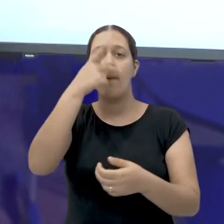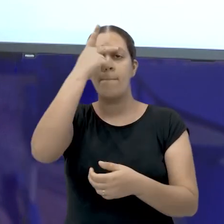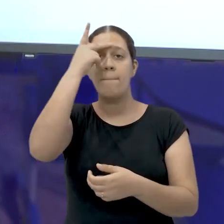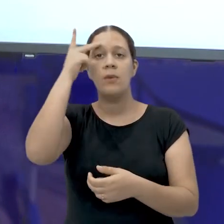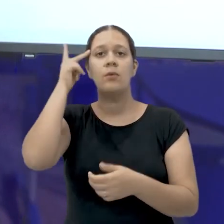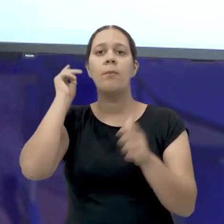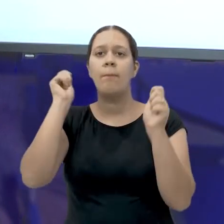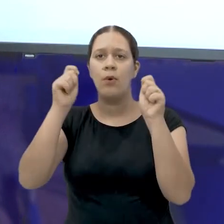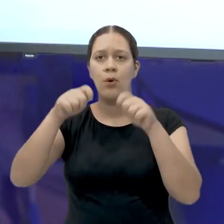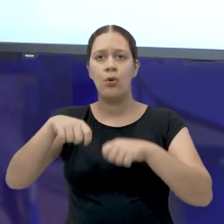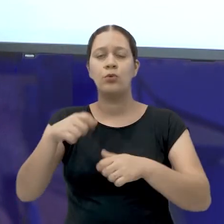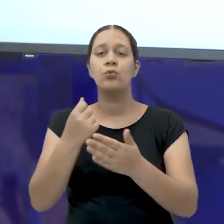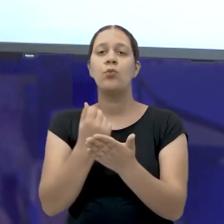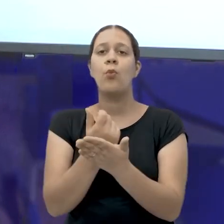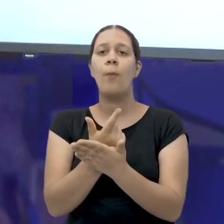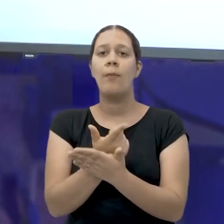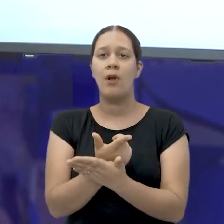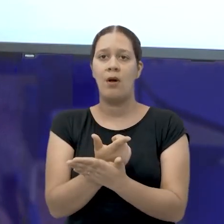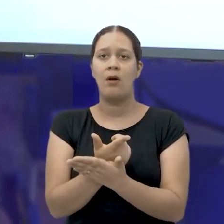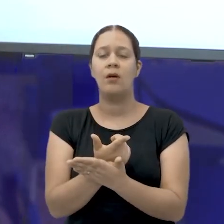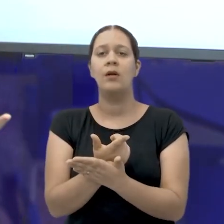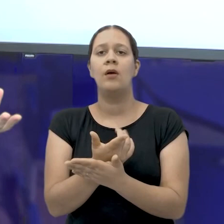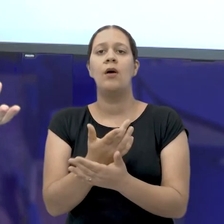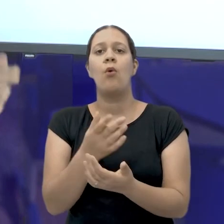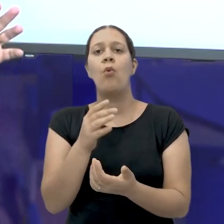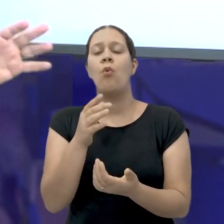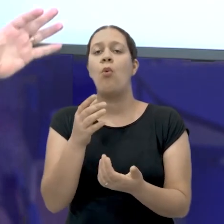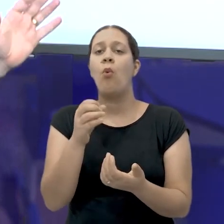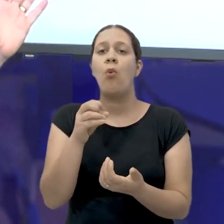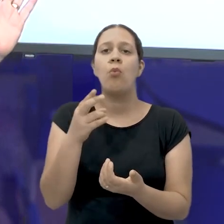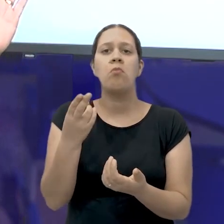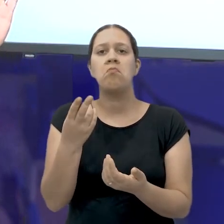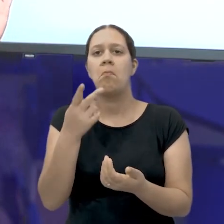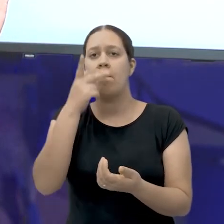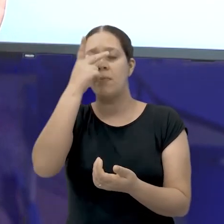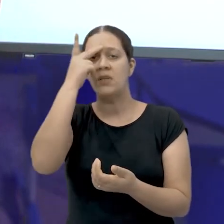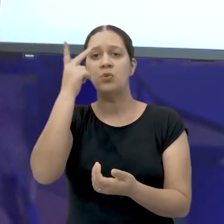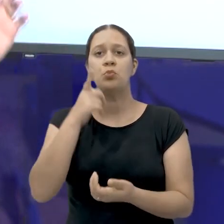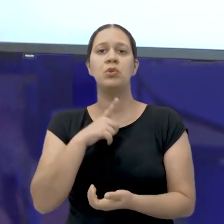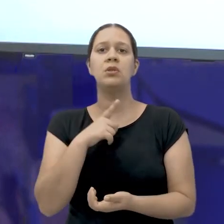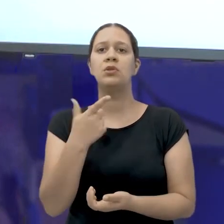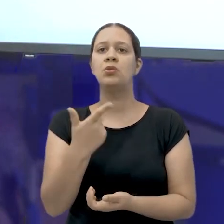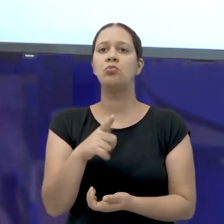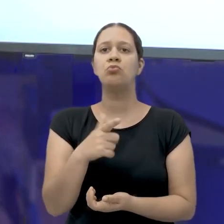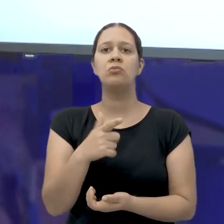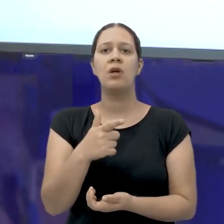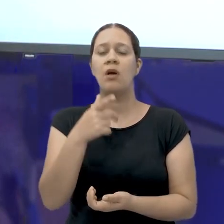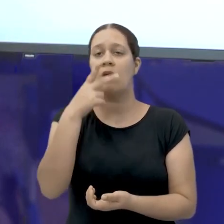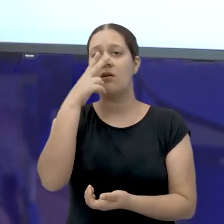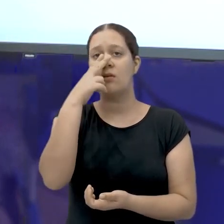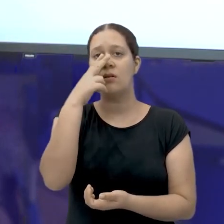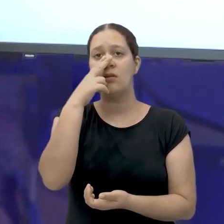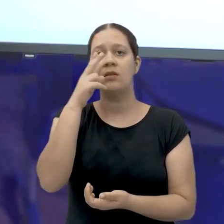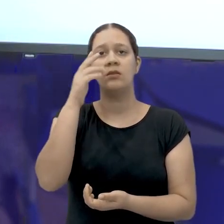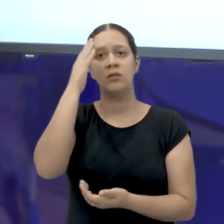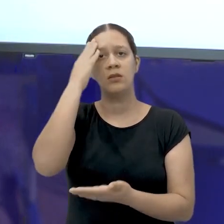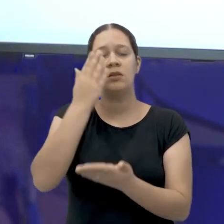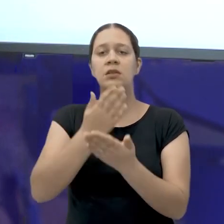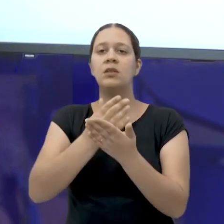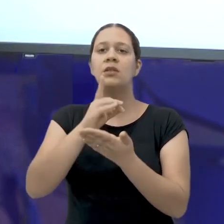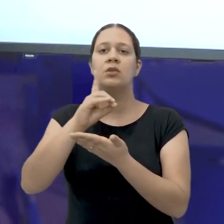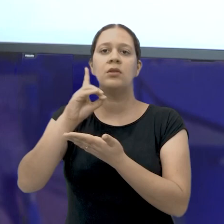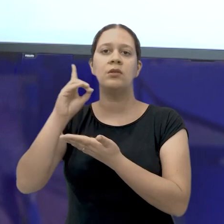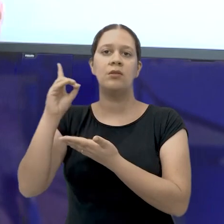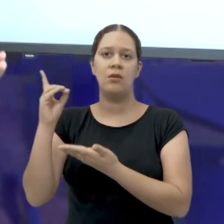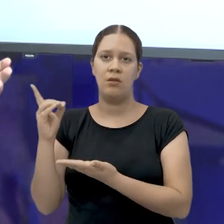acesso a ela. Até mesmo uma pessoa que não seja cristã. Uma pessoa que, vendo e conhecendo a imagem